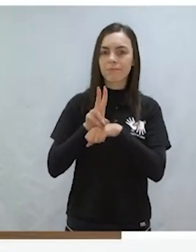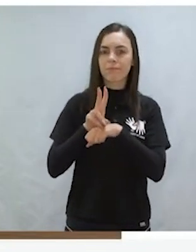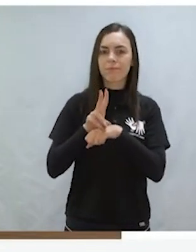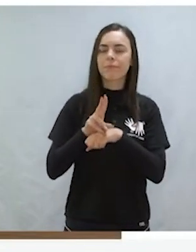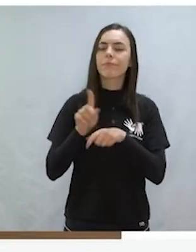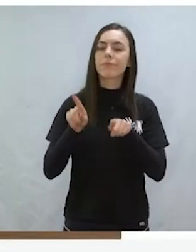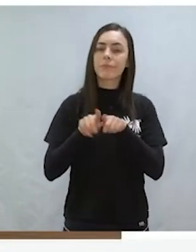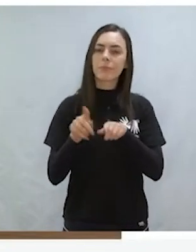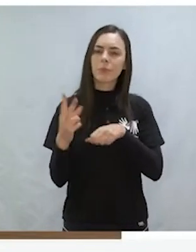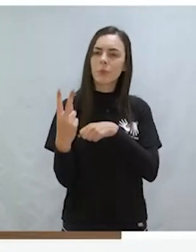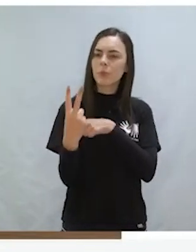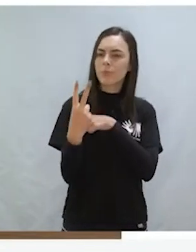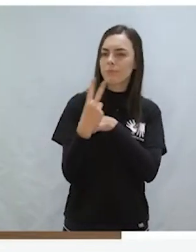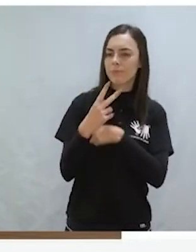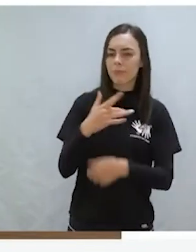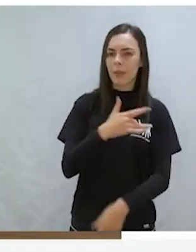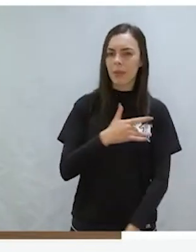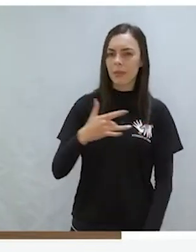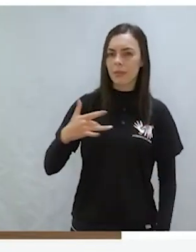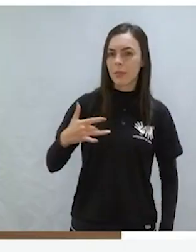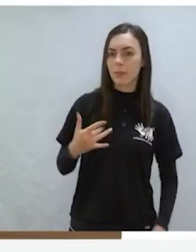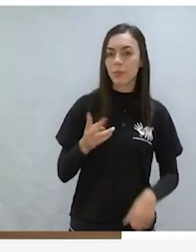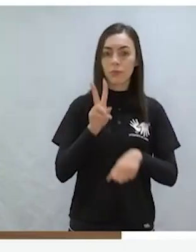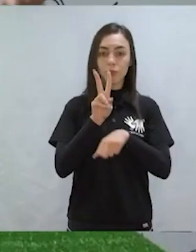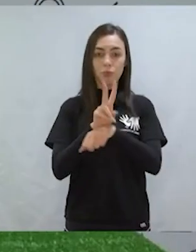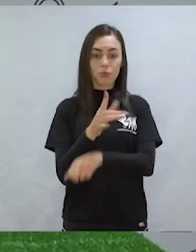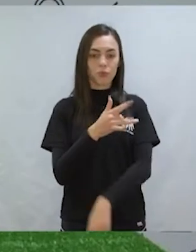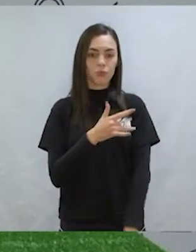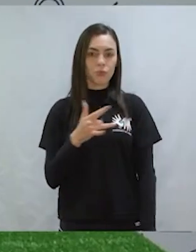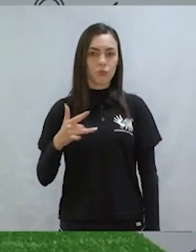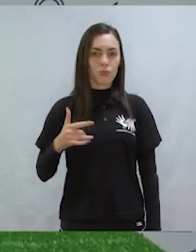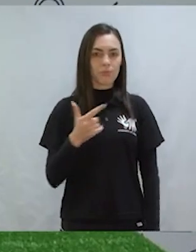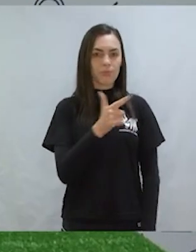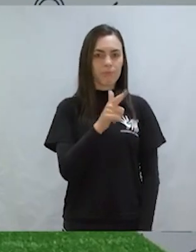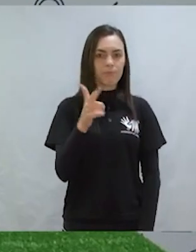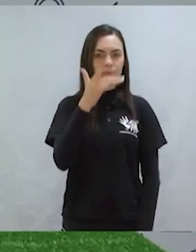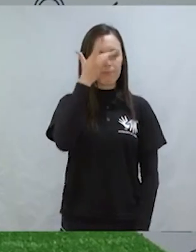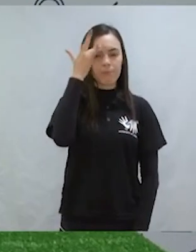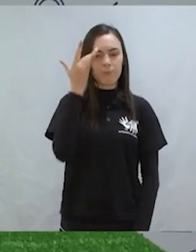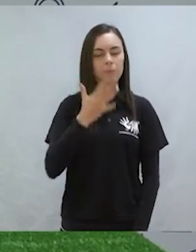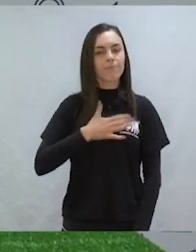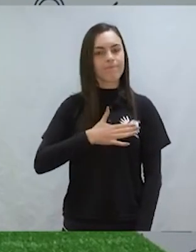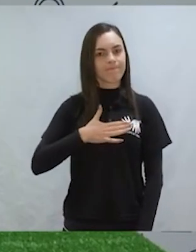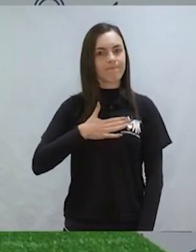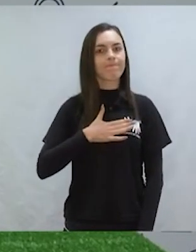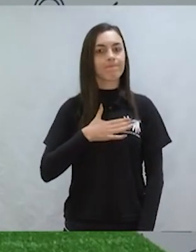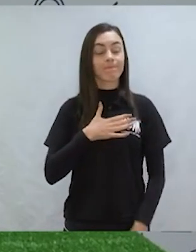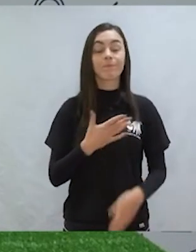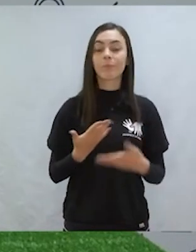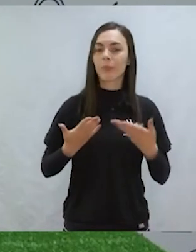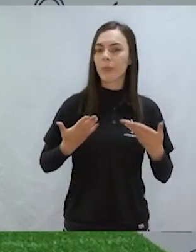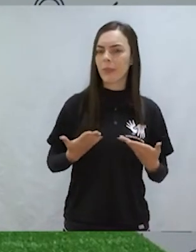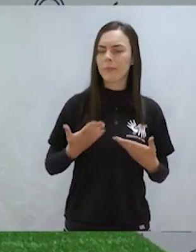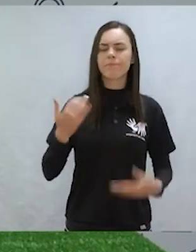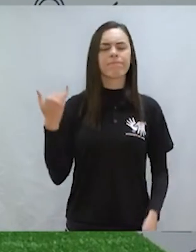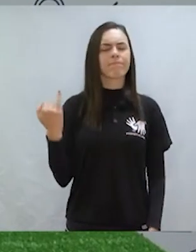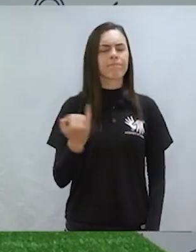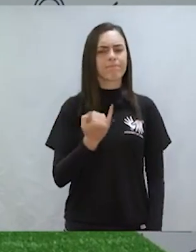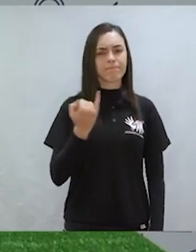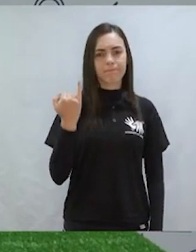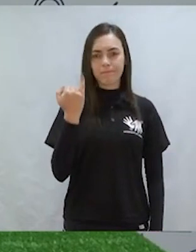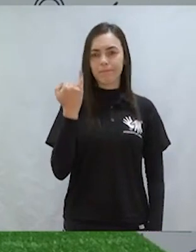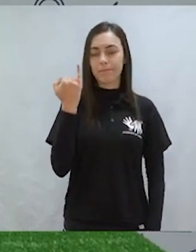nós. Isso é cuidado com a nossa saúde, com a saúde com quem a gente está ao lado, ok? Então é